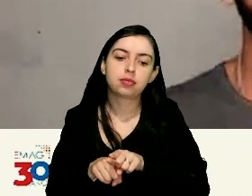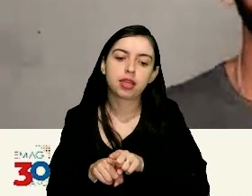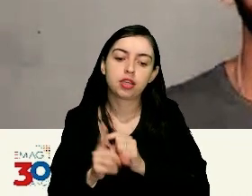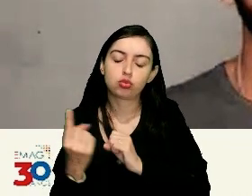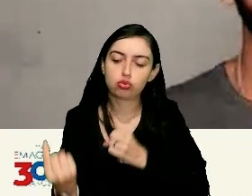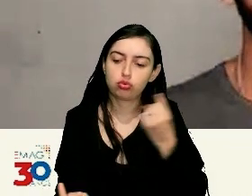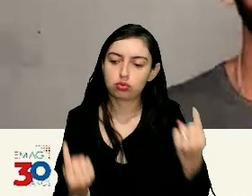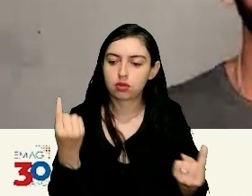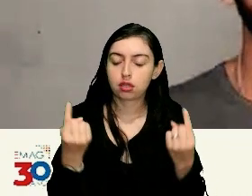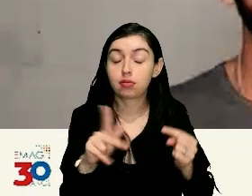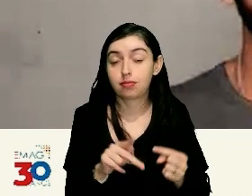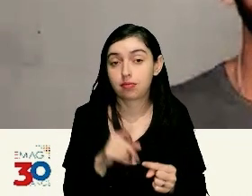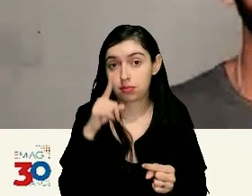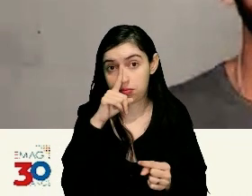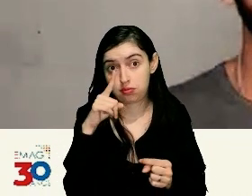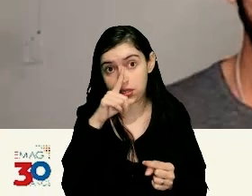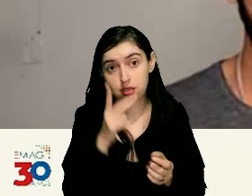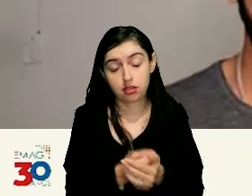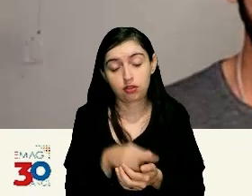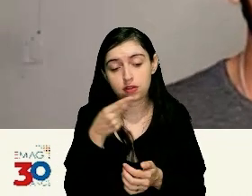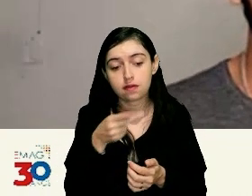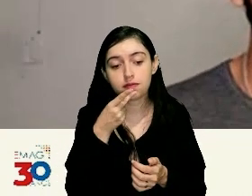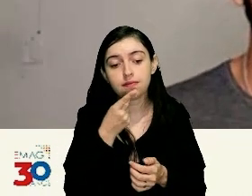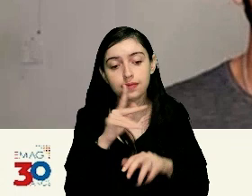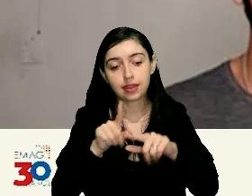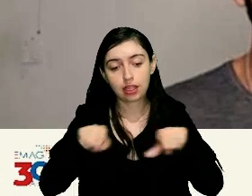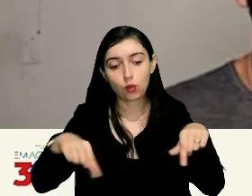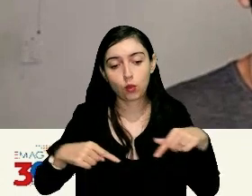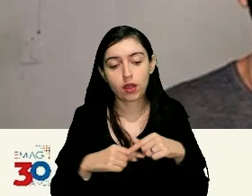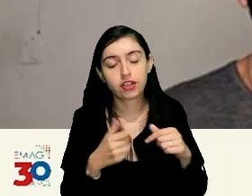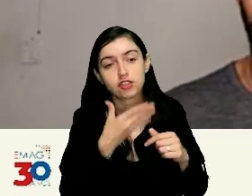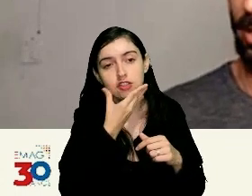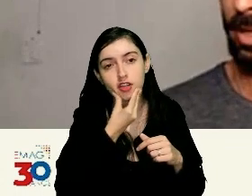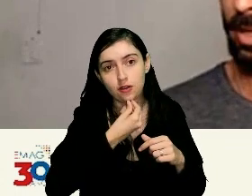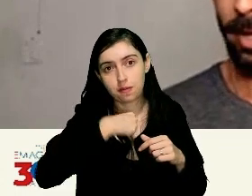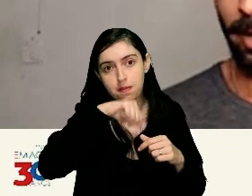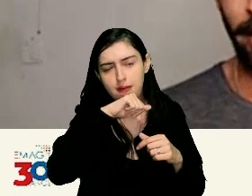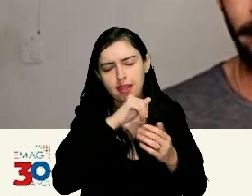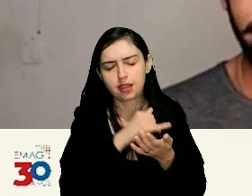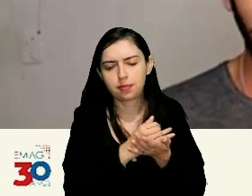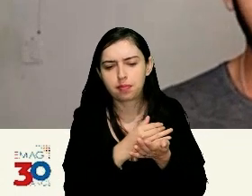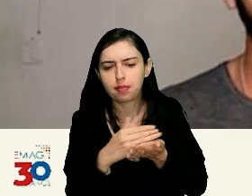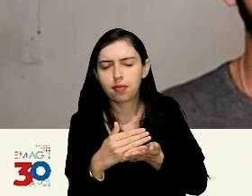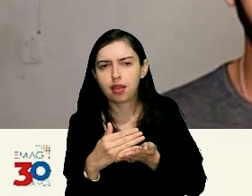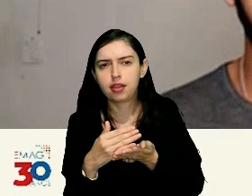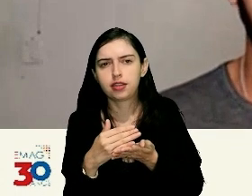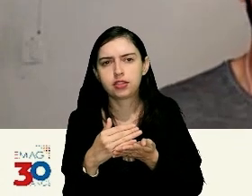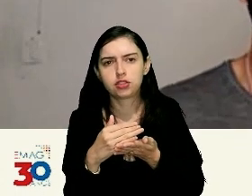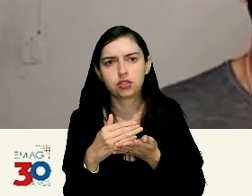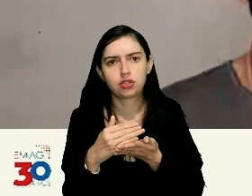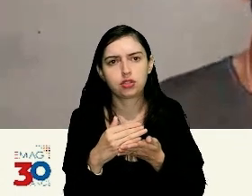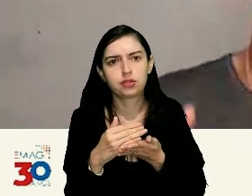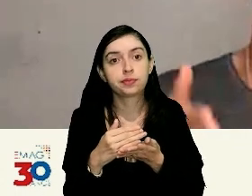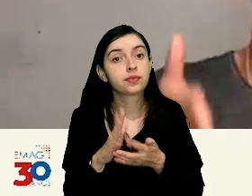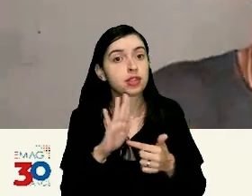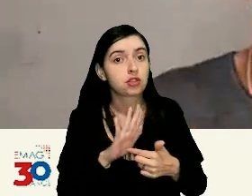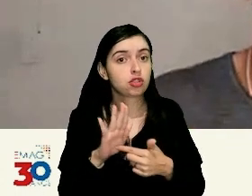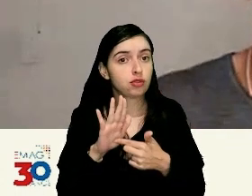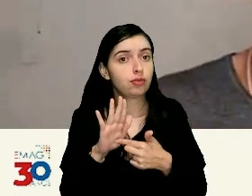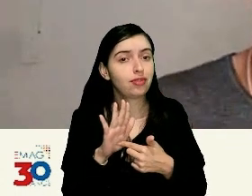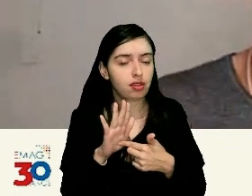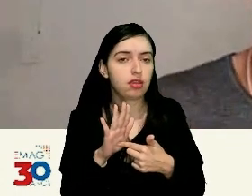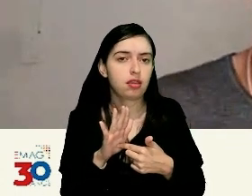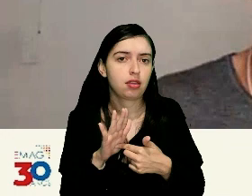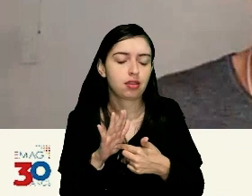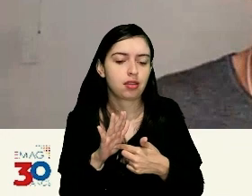que nós temos também essa caixa do pai, que a partir do momento que a gente se identifica, né, ou que a gente cai nesse